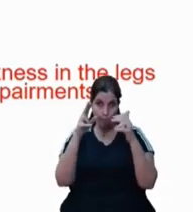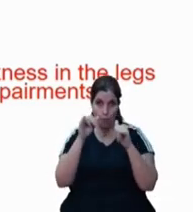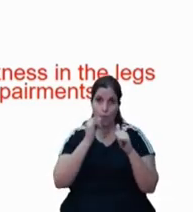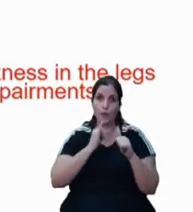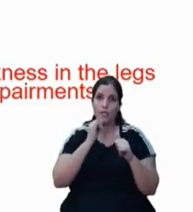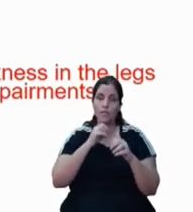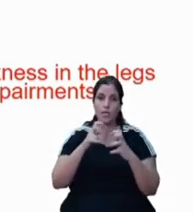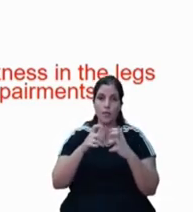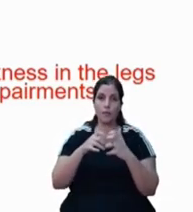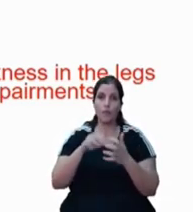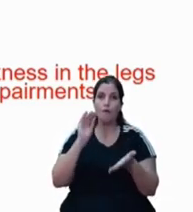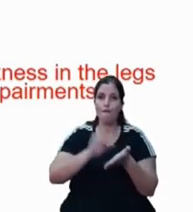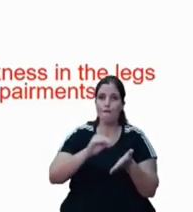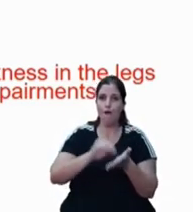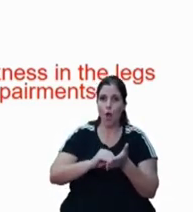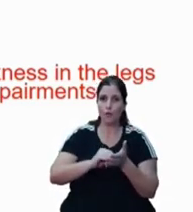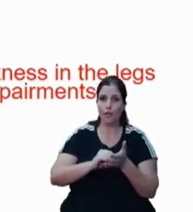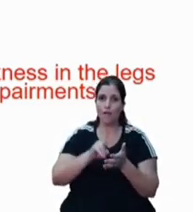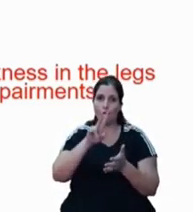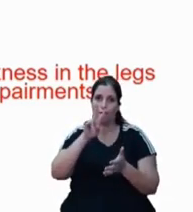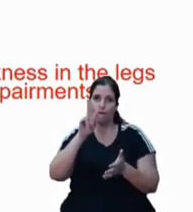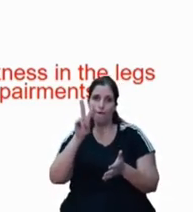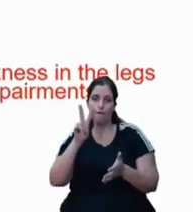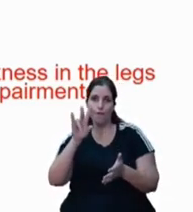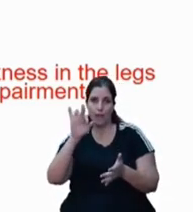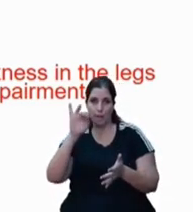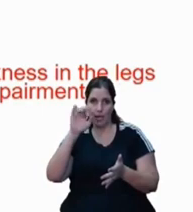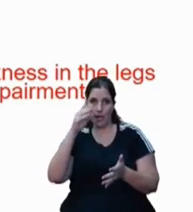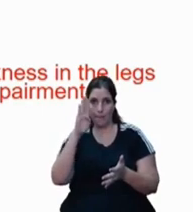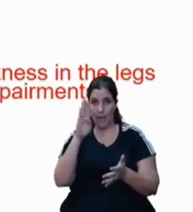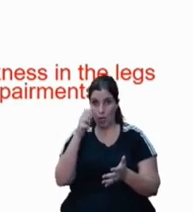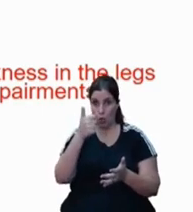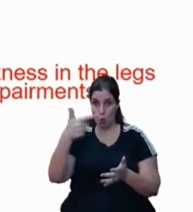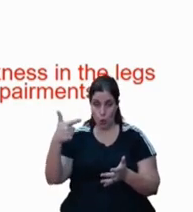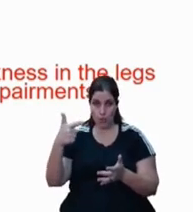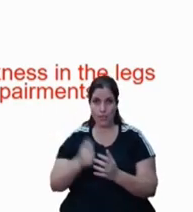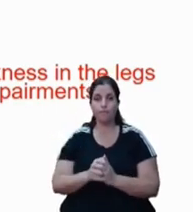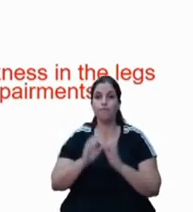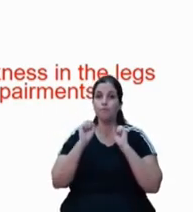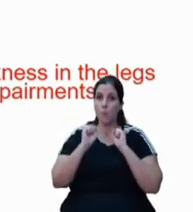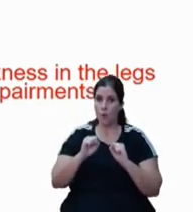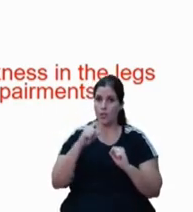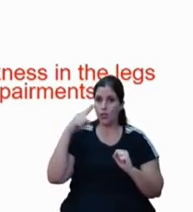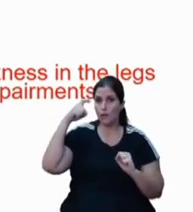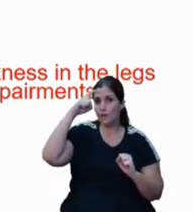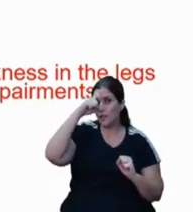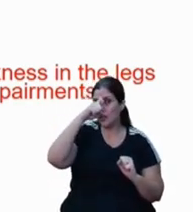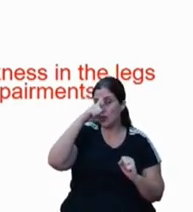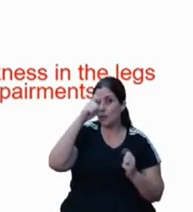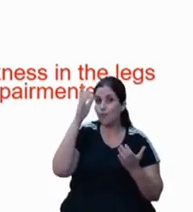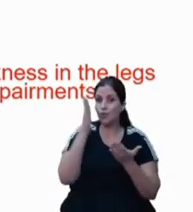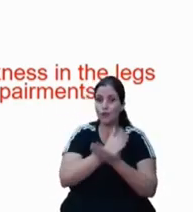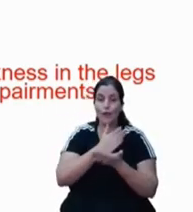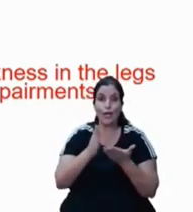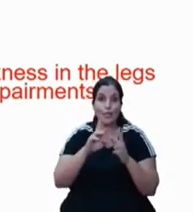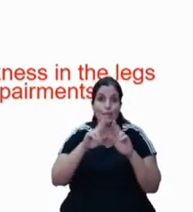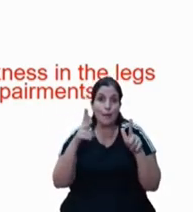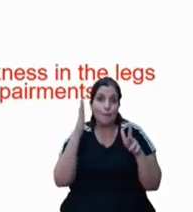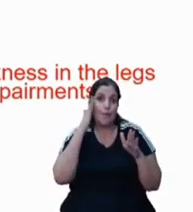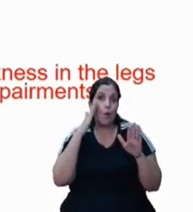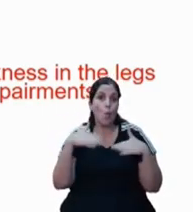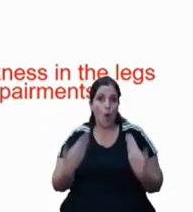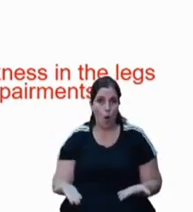da vitamina B12, na esclerose múltipla e muitas outras condições. Pode ser difícil distinguir entre essas condições, a menos